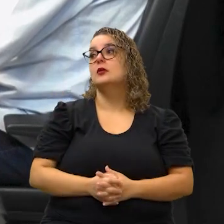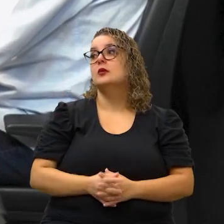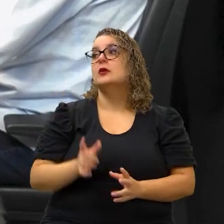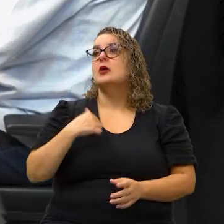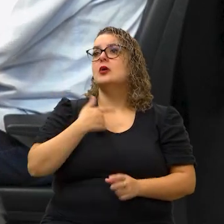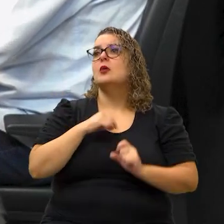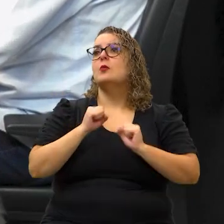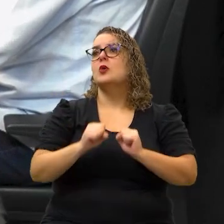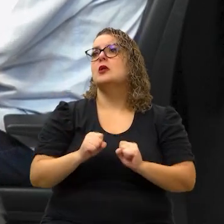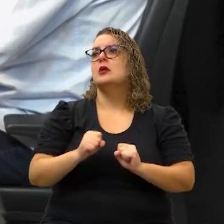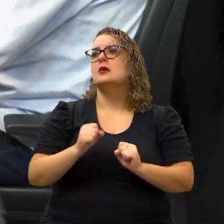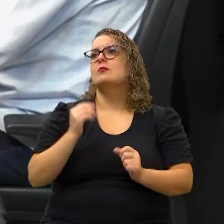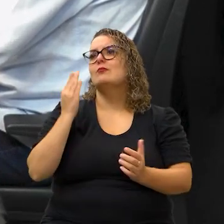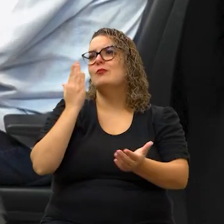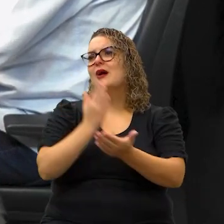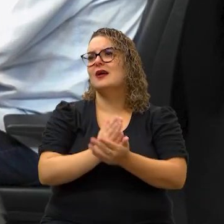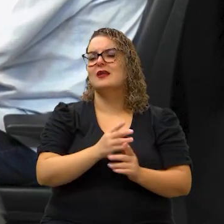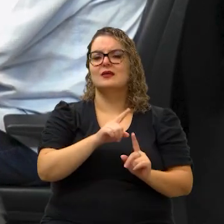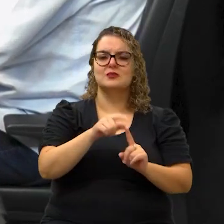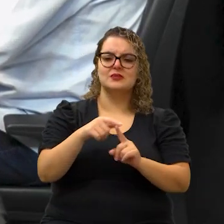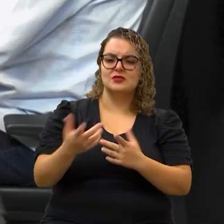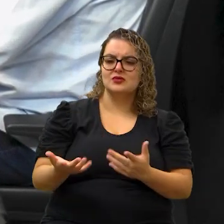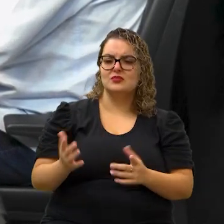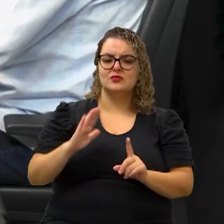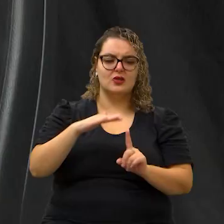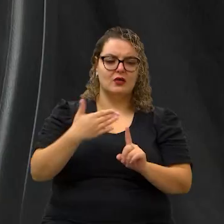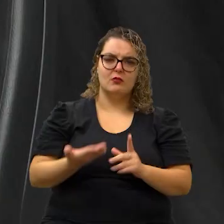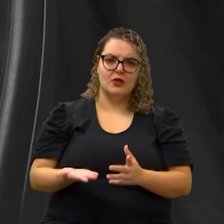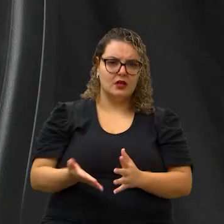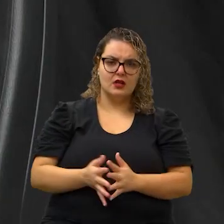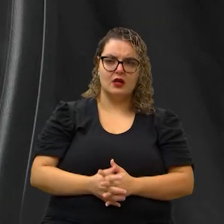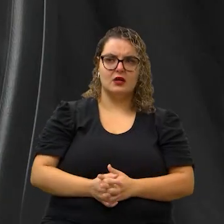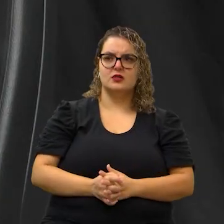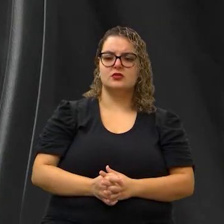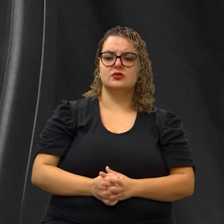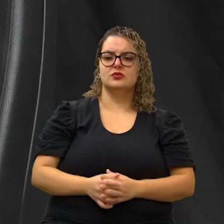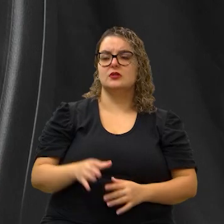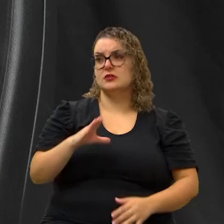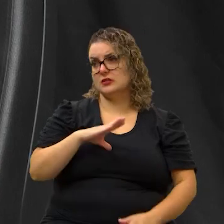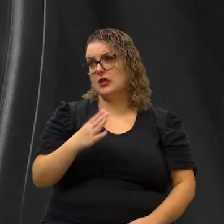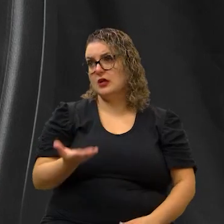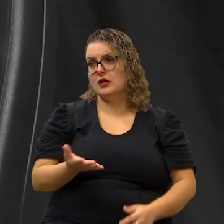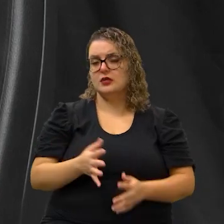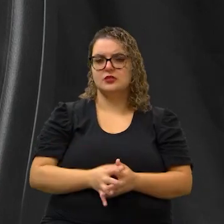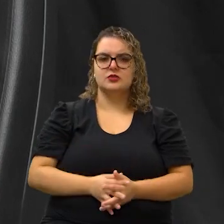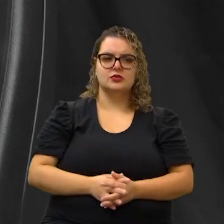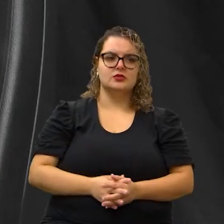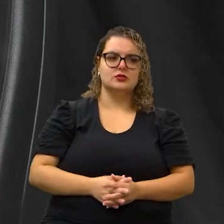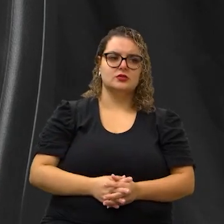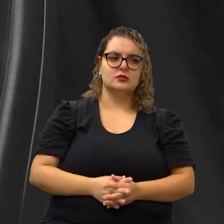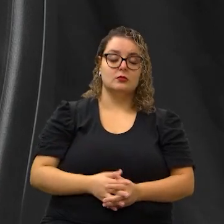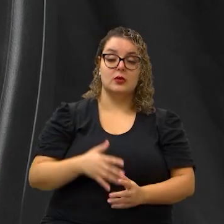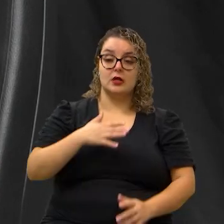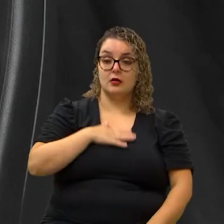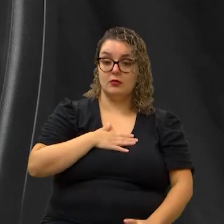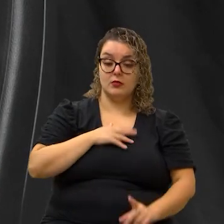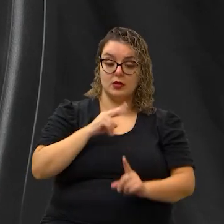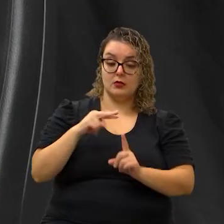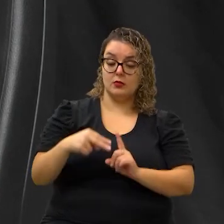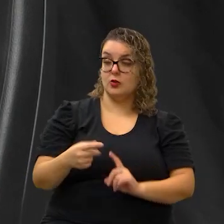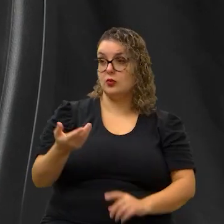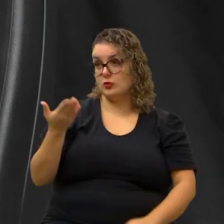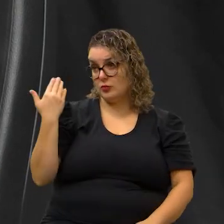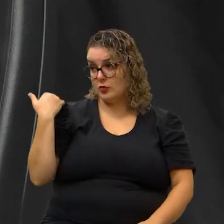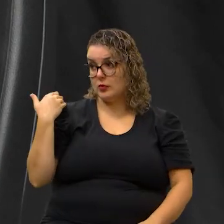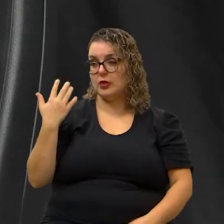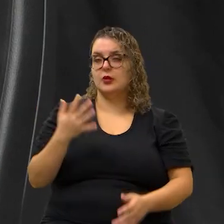iniciativa para pelo menos que a gente pudesse parar de fazer esse tipo de homenagem na cidade.